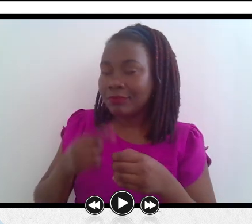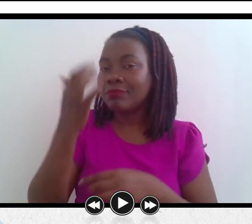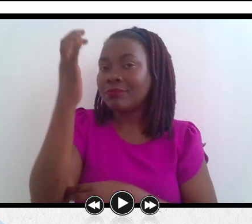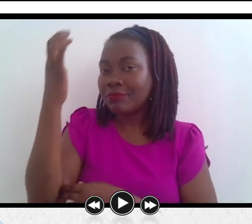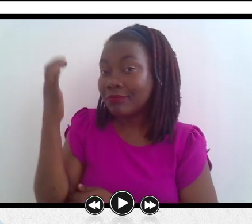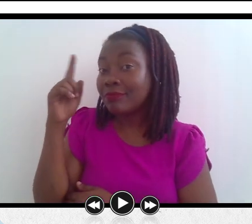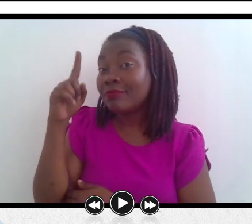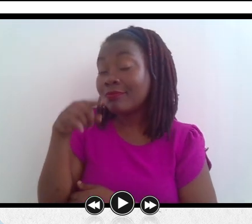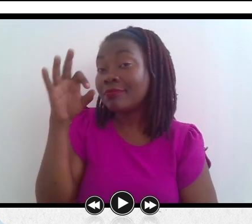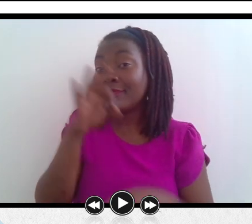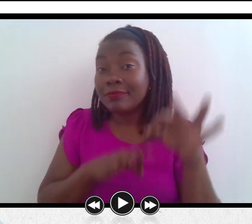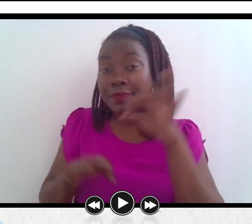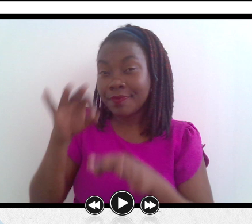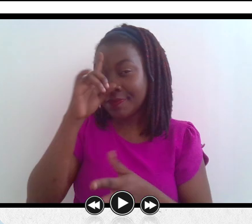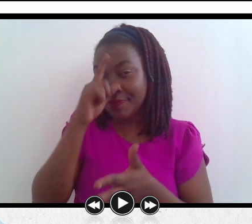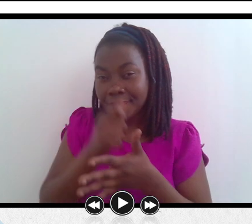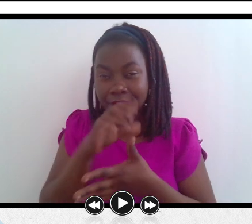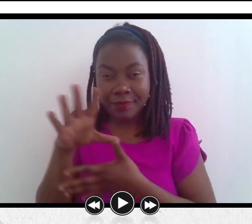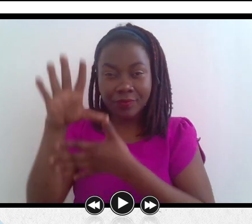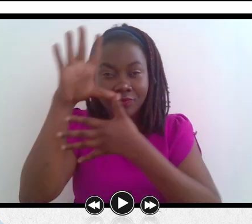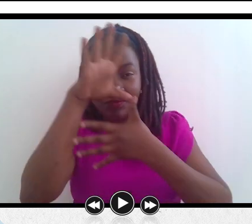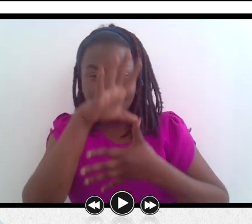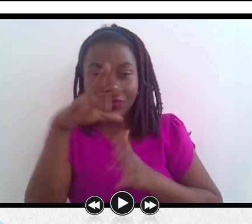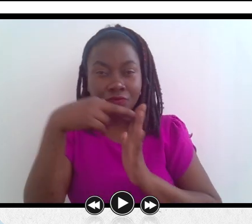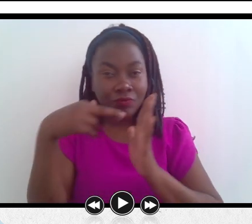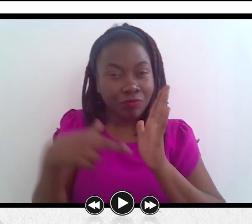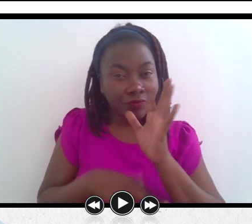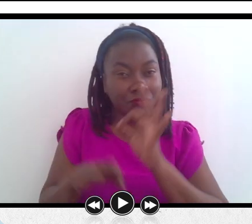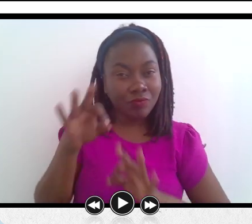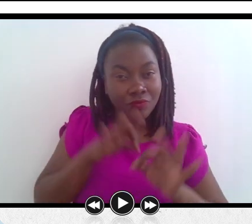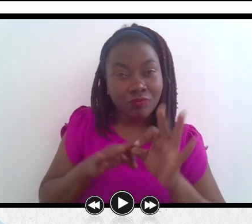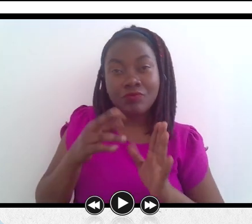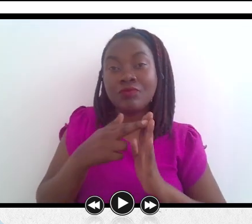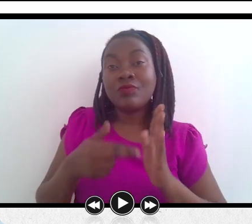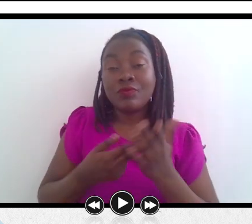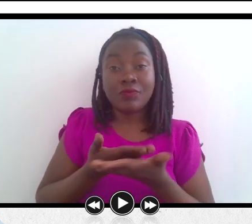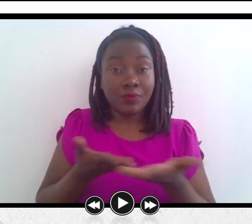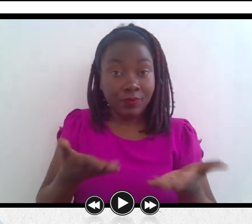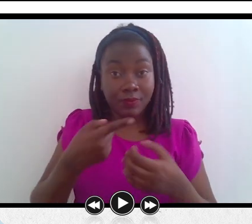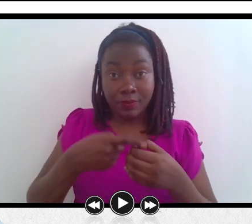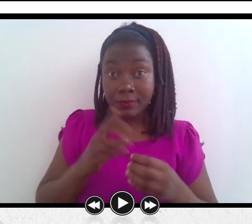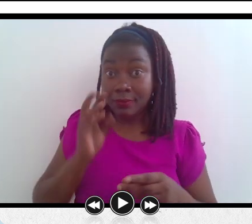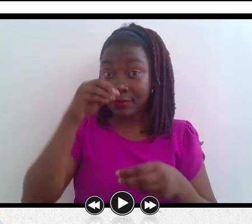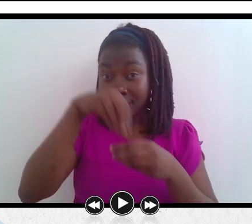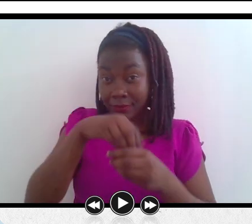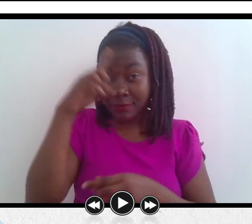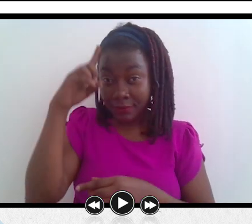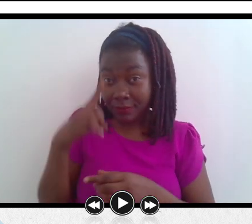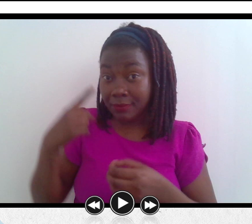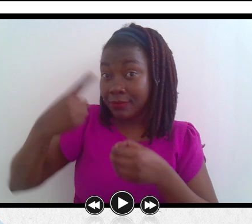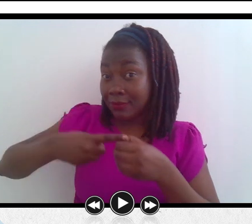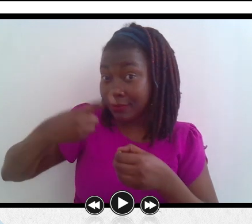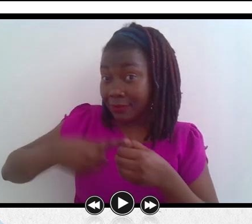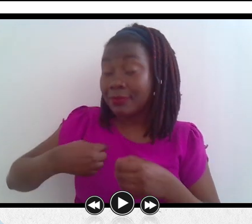ambiental, que é o plano que define o zoneamento, o regramento, tem o plano regulador da cidade. E dentro do plano diretor